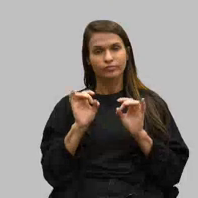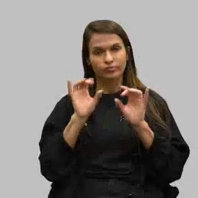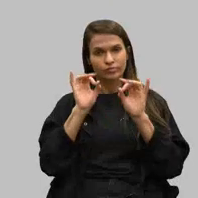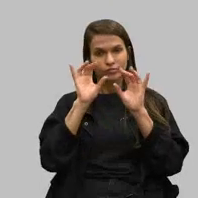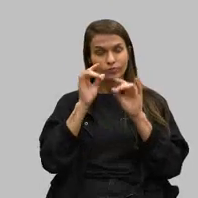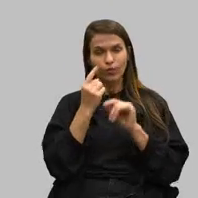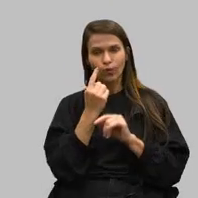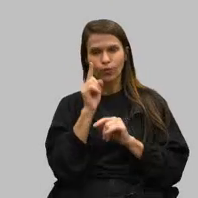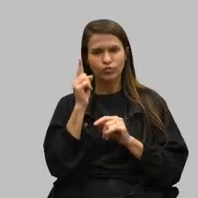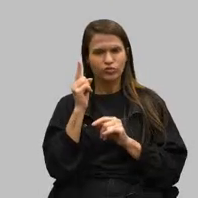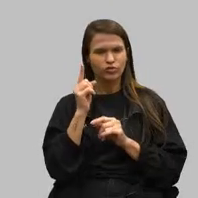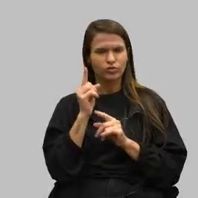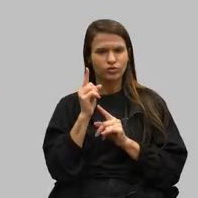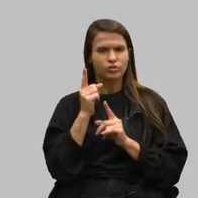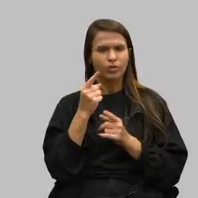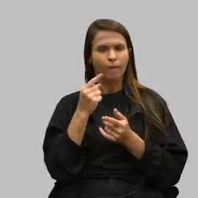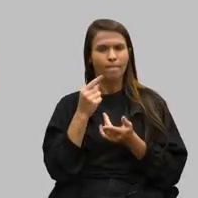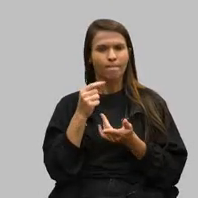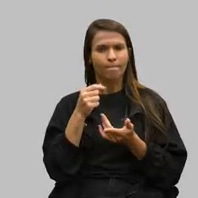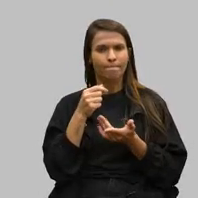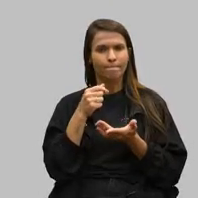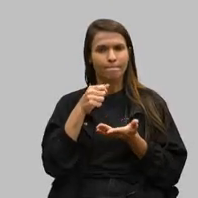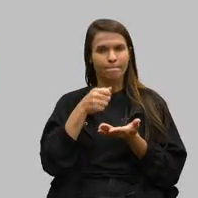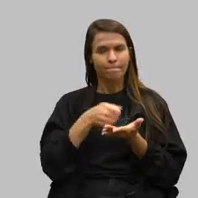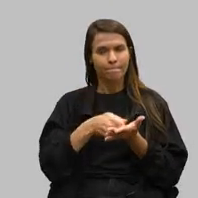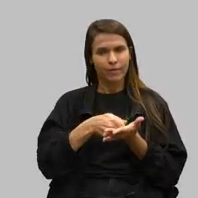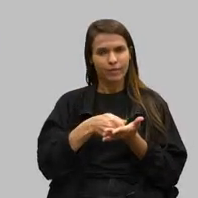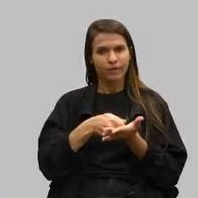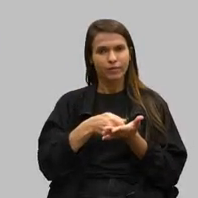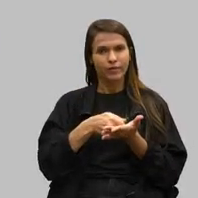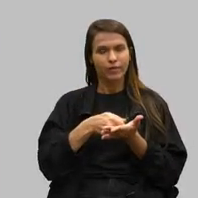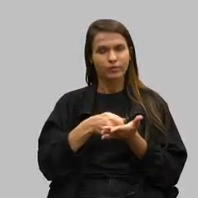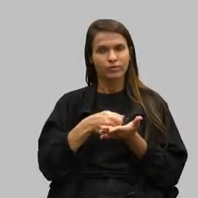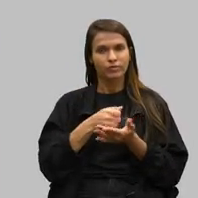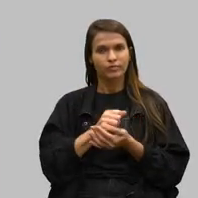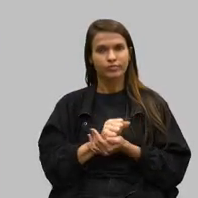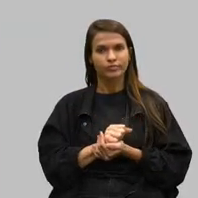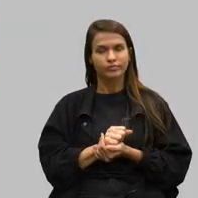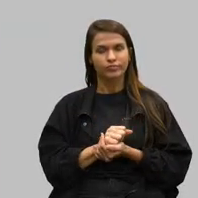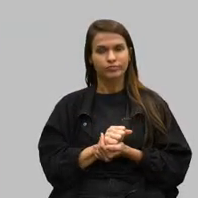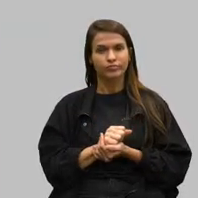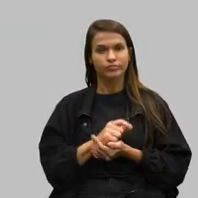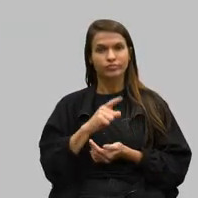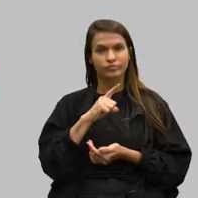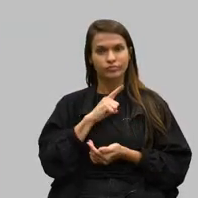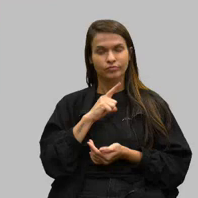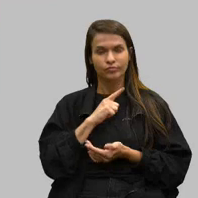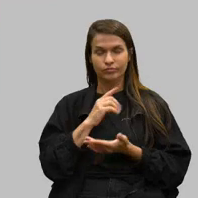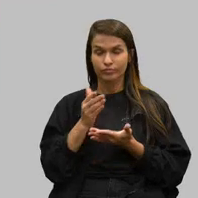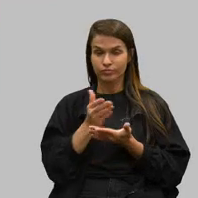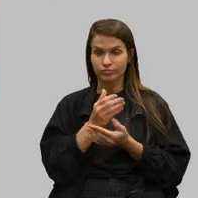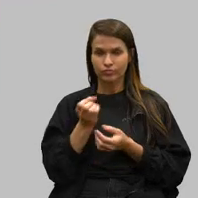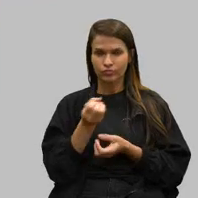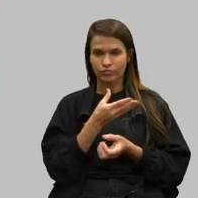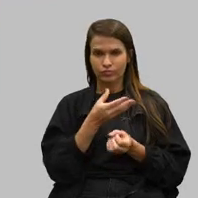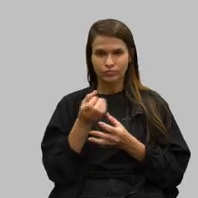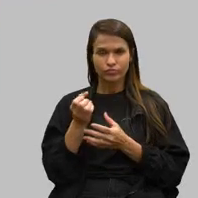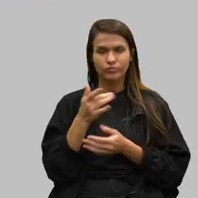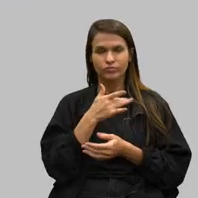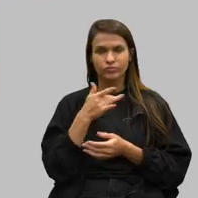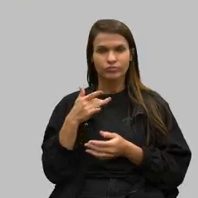último dia para pagar menos, não é isso, você que é o profissional conhece dia 5, e nós temos aí algumas unidades de saúde da família,